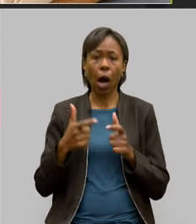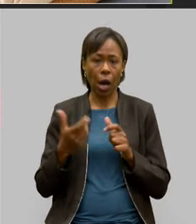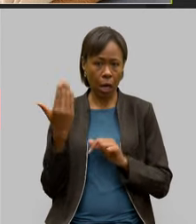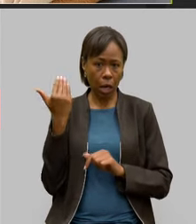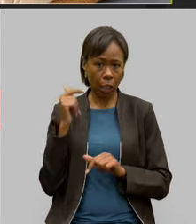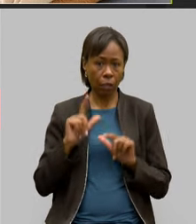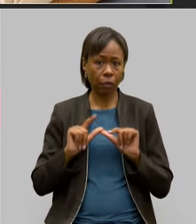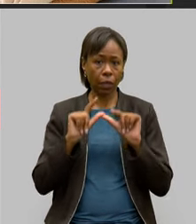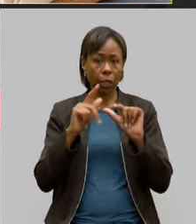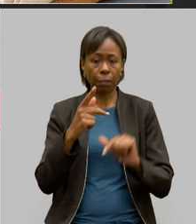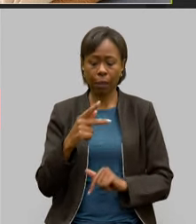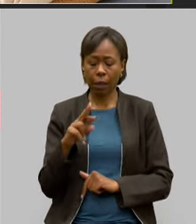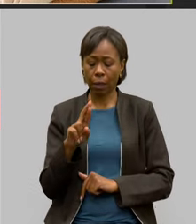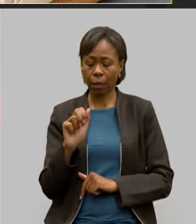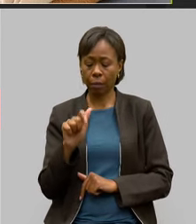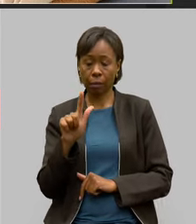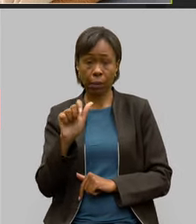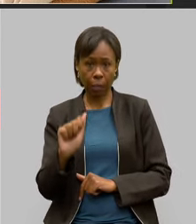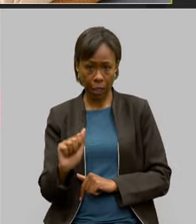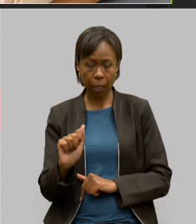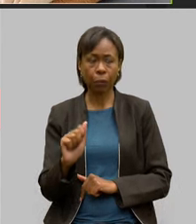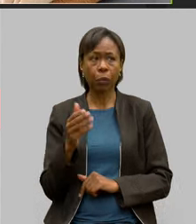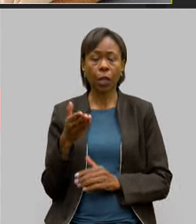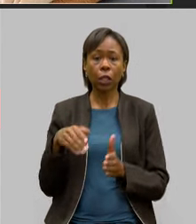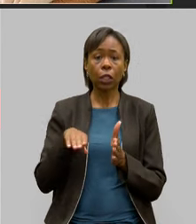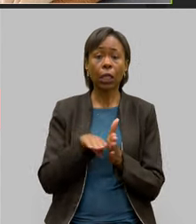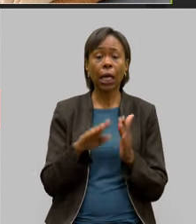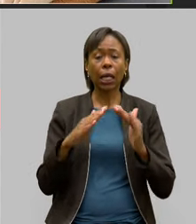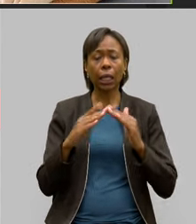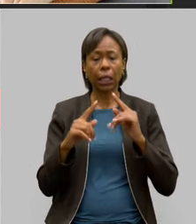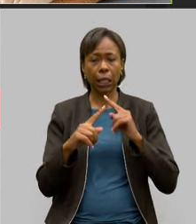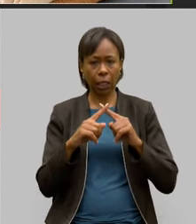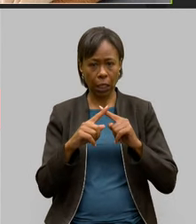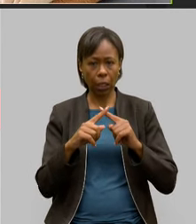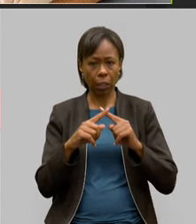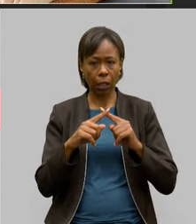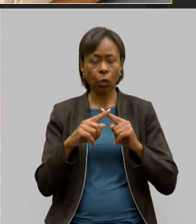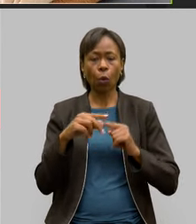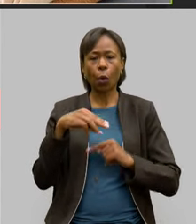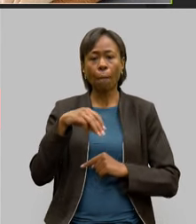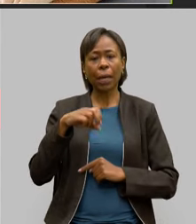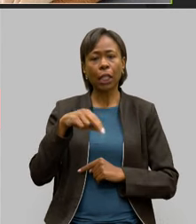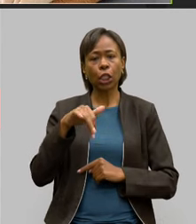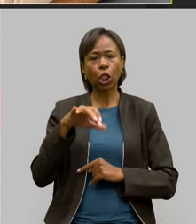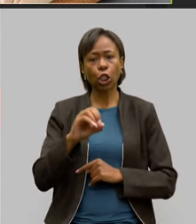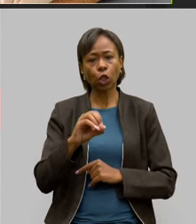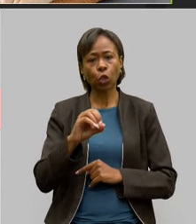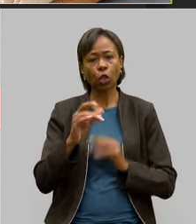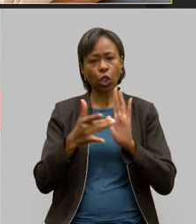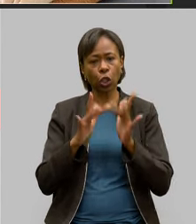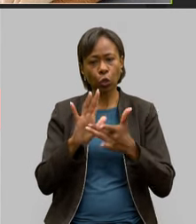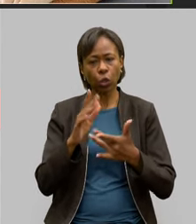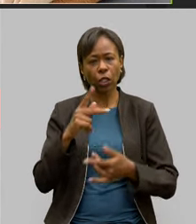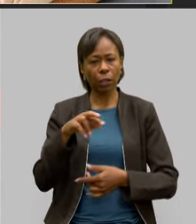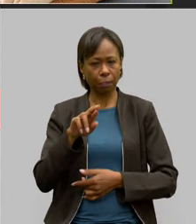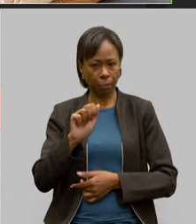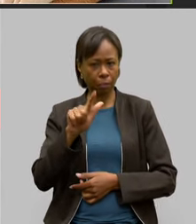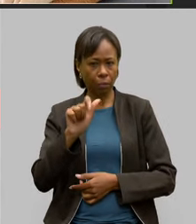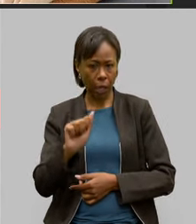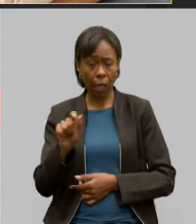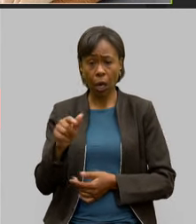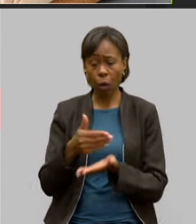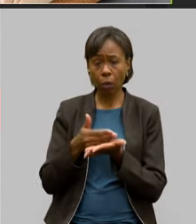e nós chegamos na igreja do Menino Jesus de Praga E aí foi começar uma missa só que a missa estava